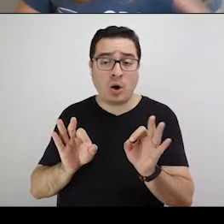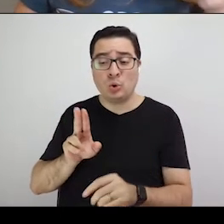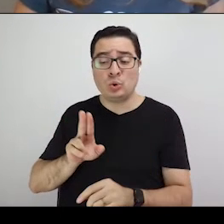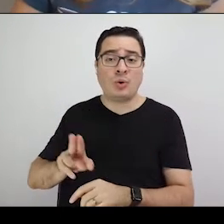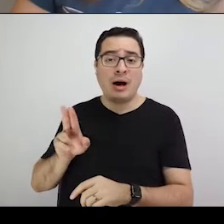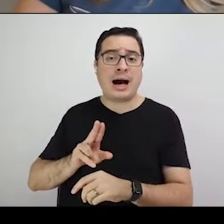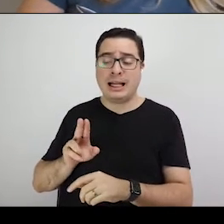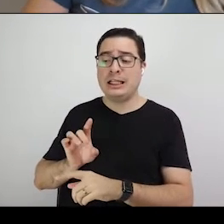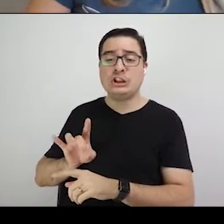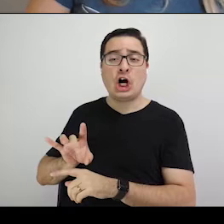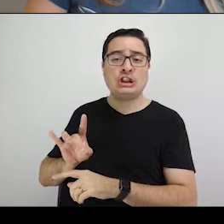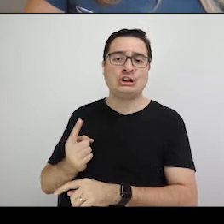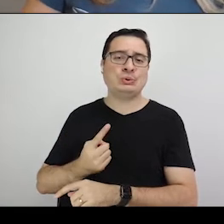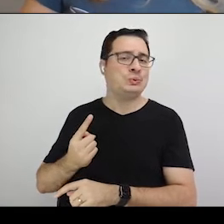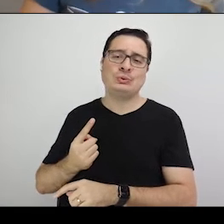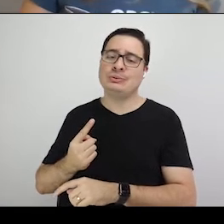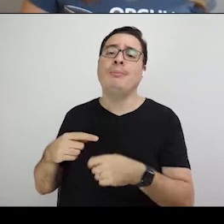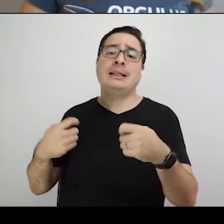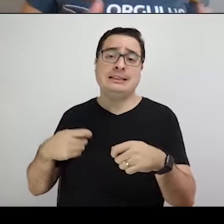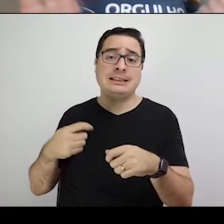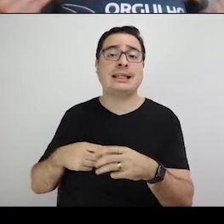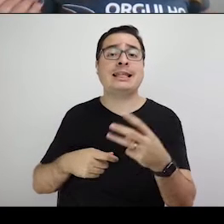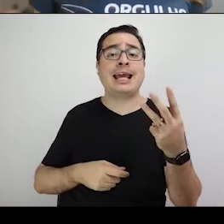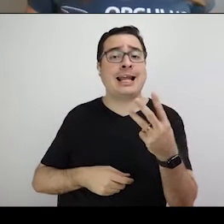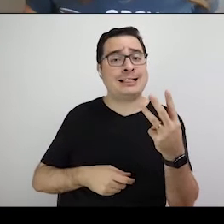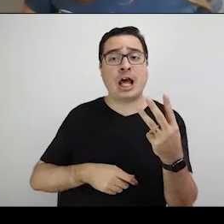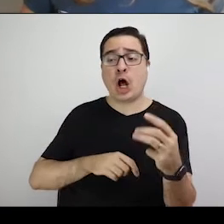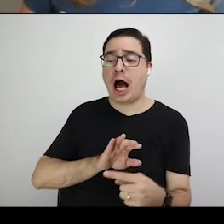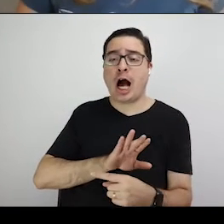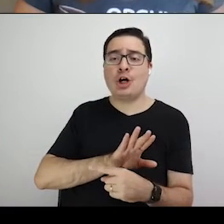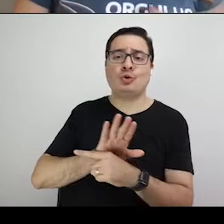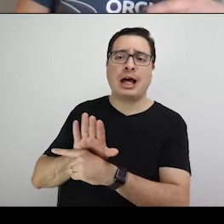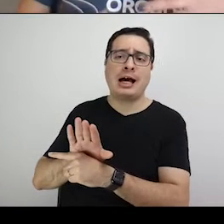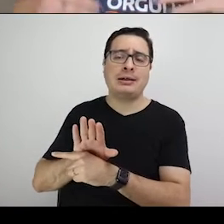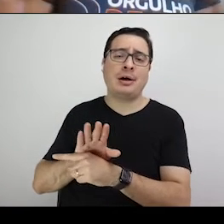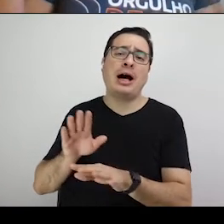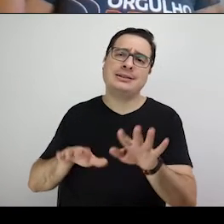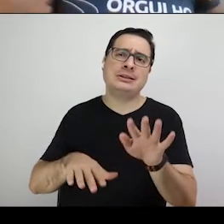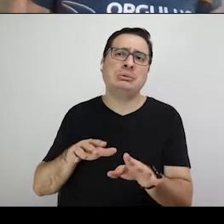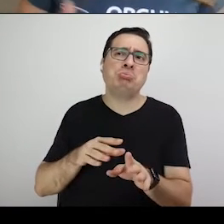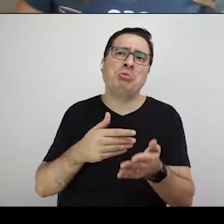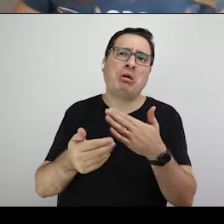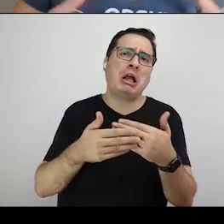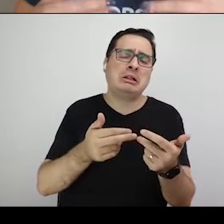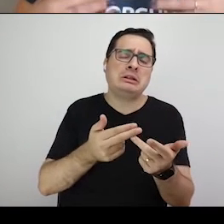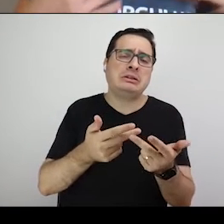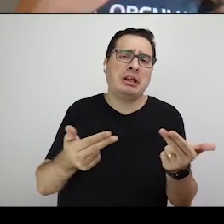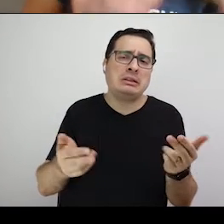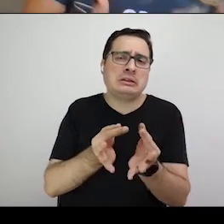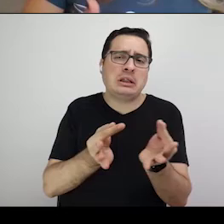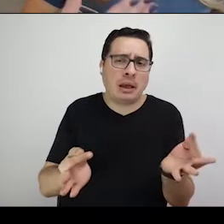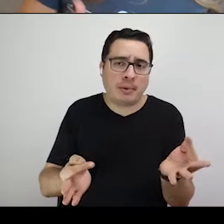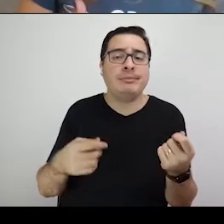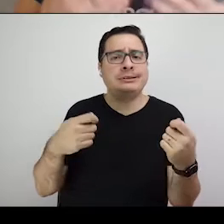autonomia, eles precisam contar com a ajuda de terceiros para executar as tarefas simples, né? Por exemplo,